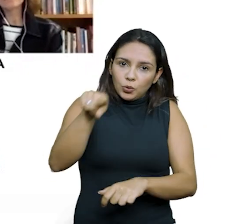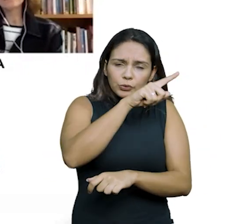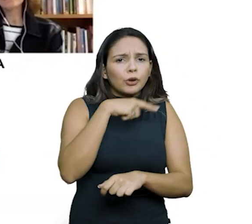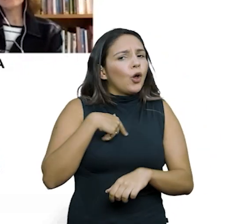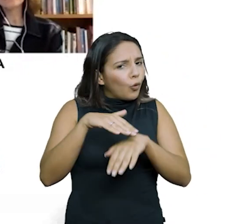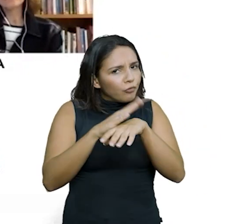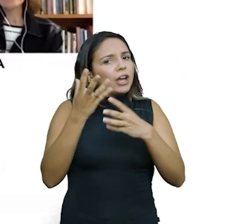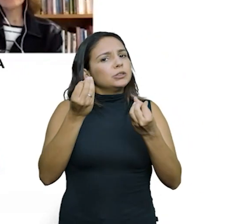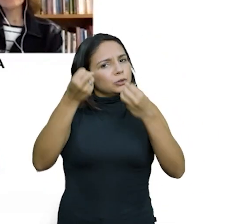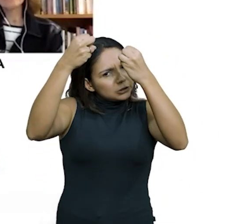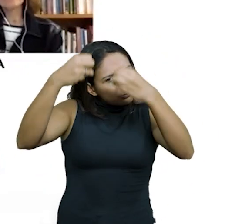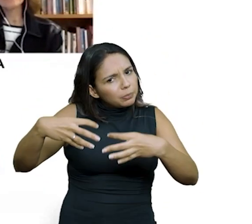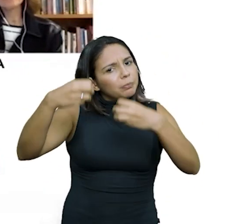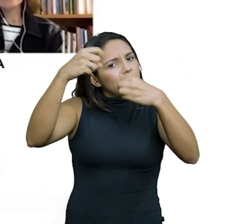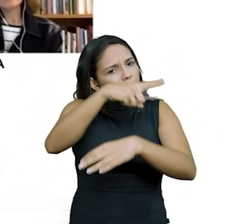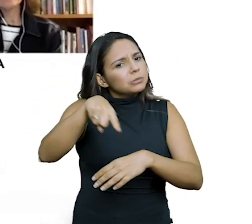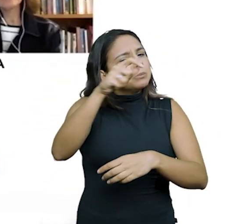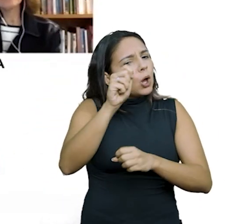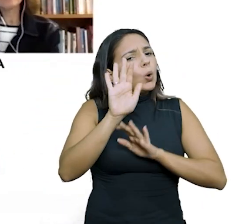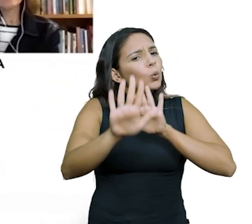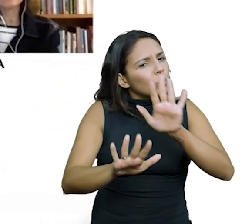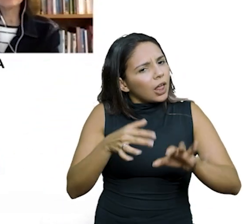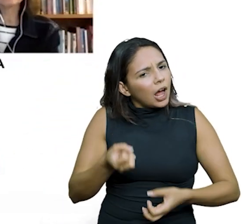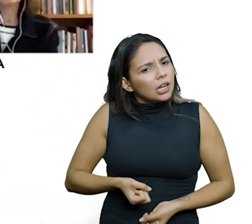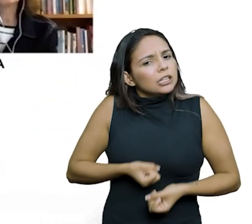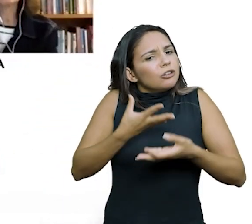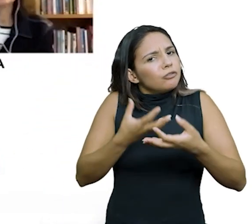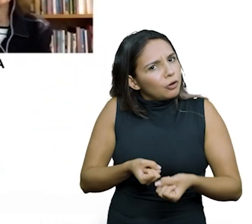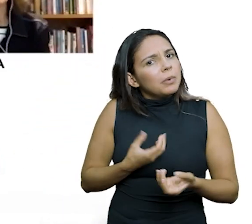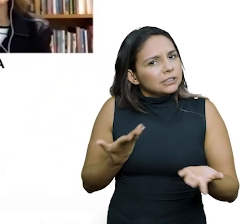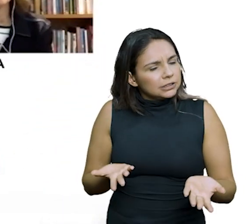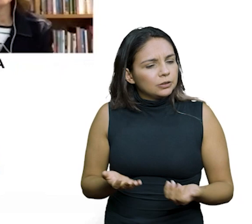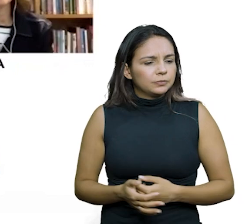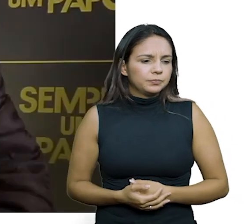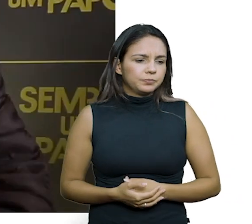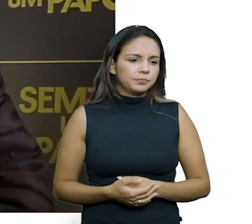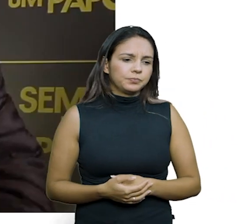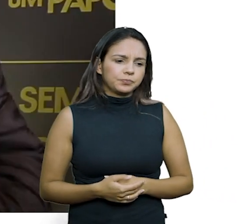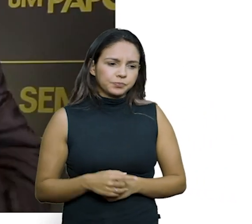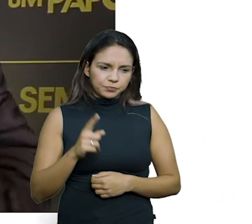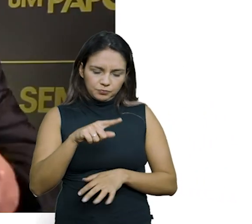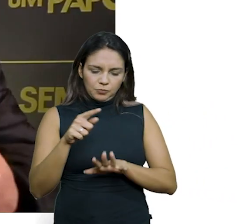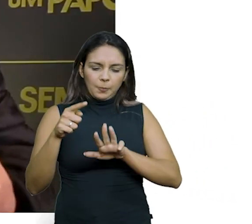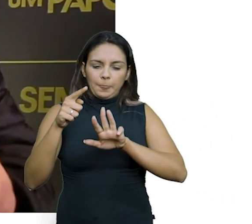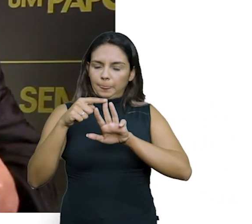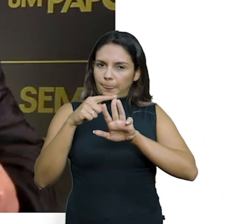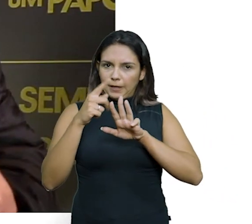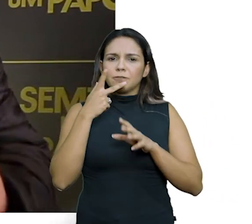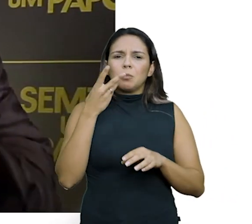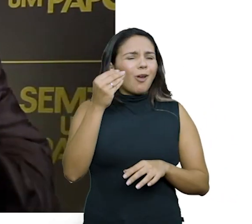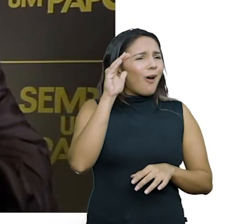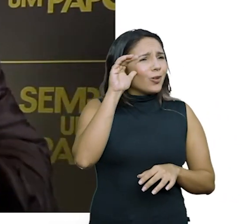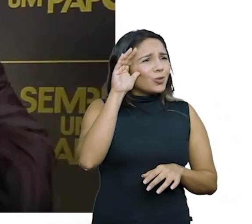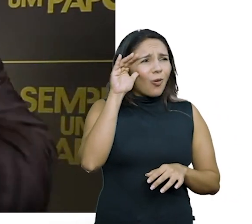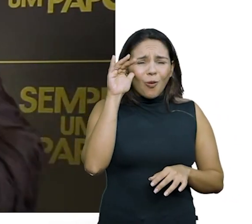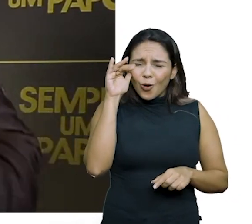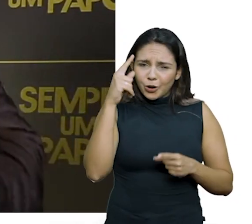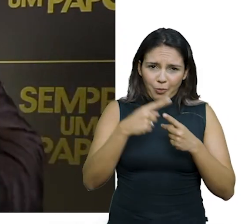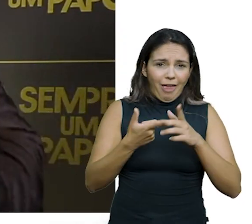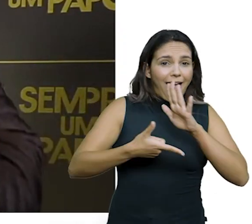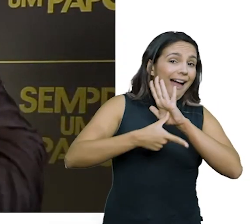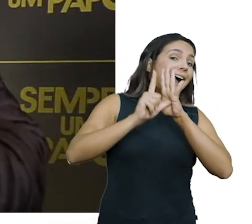falamos muito sobre isso. É curioso, porque fora do tempo de pandemia, existia ali uma